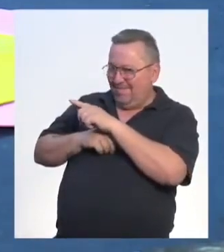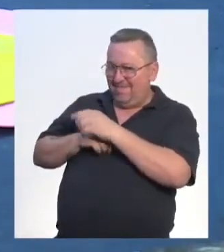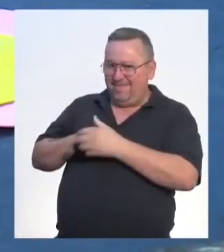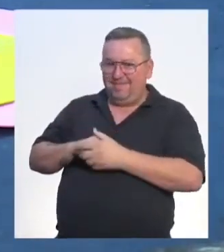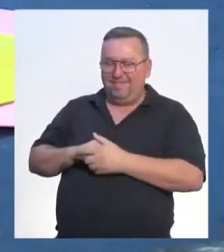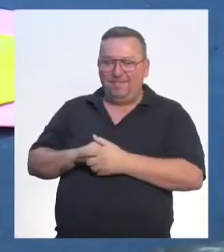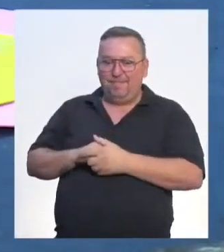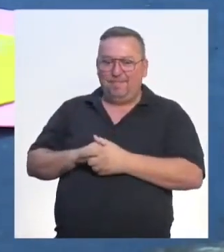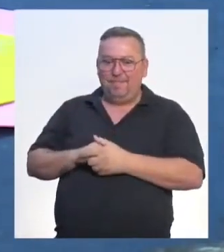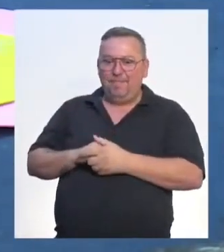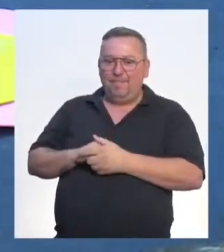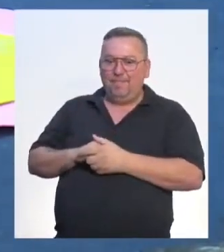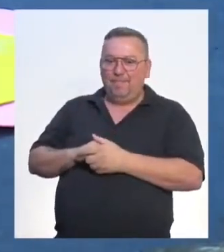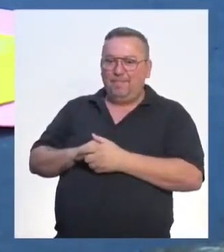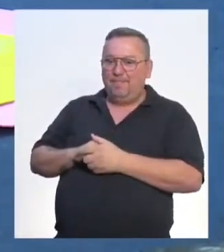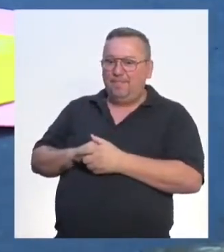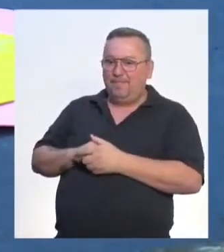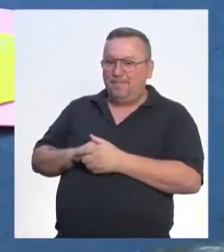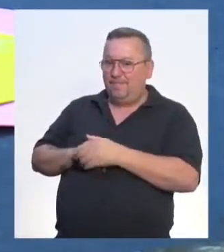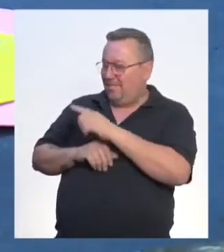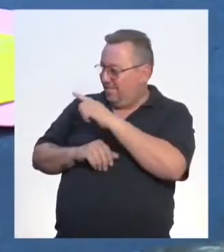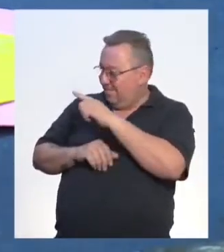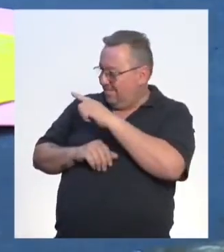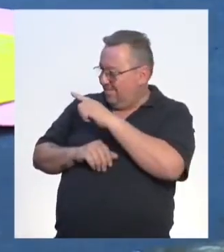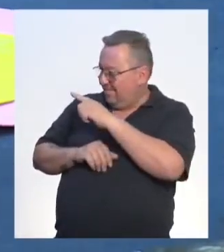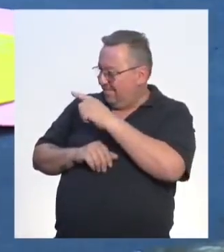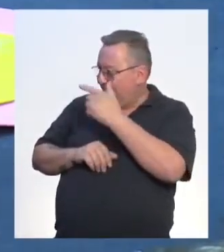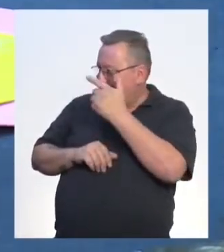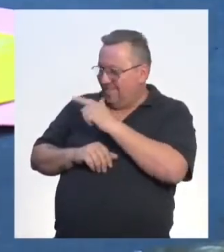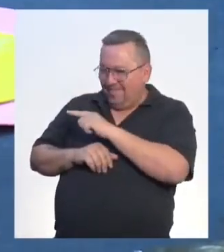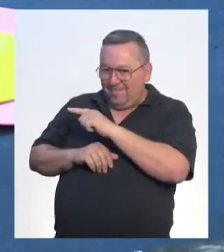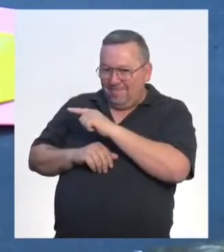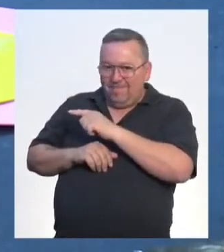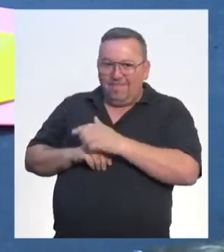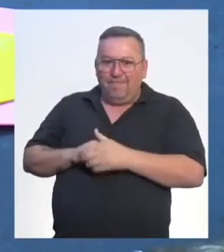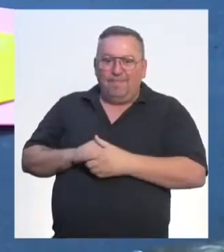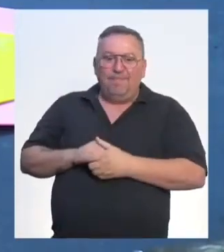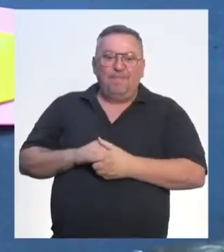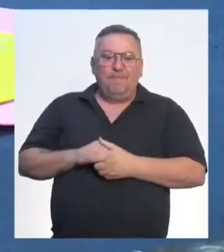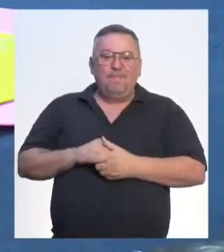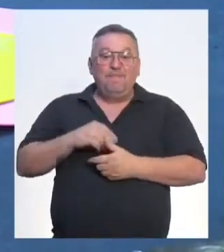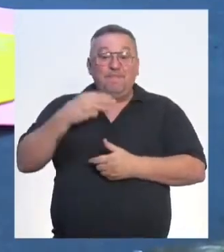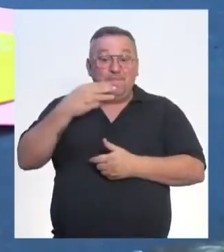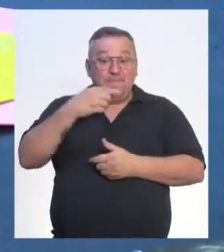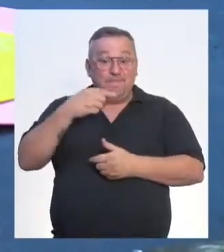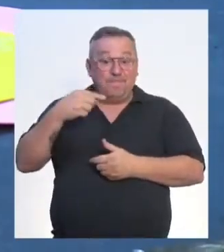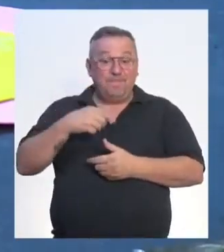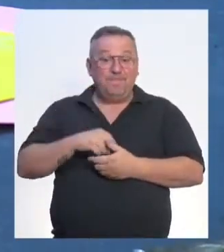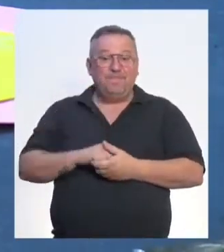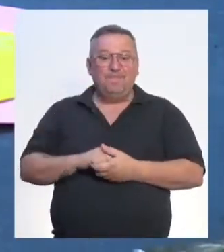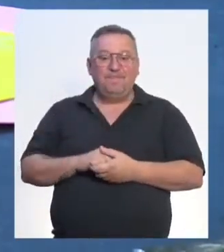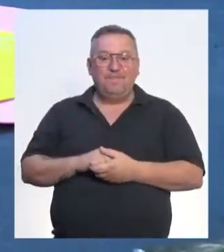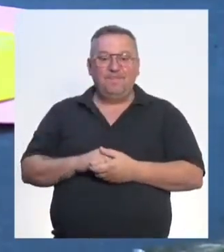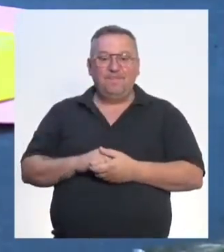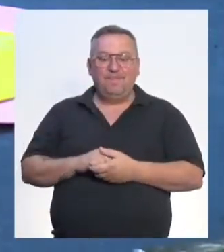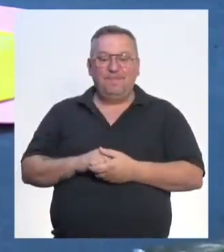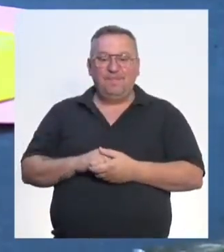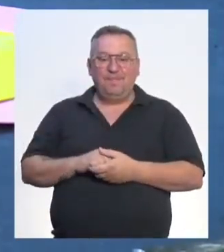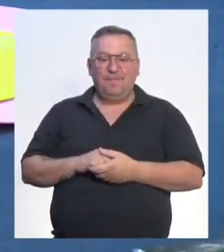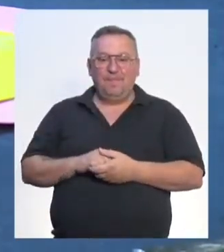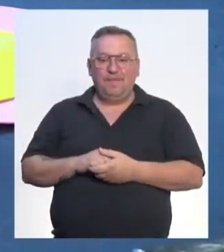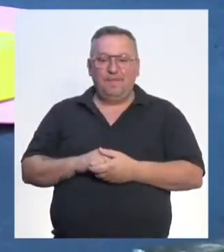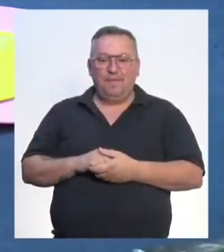jogar no centro. Ah, esse Jonas. Aí, ó, consegui no centro, Ah. no 3 negativo.